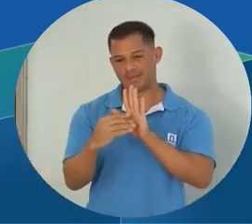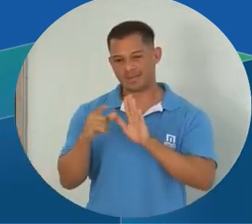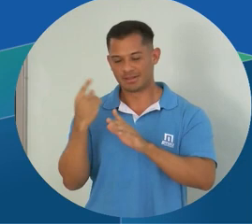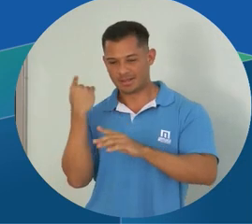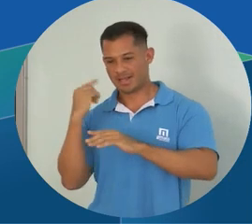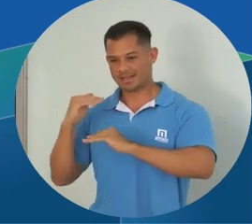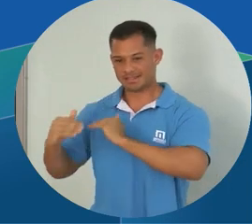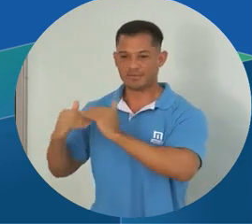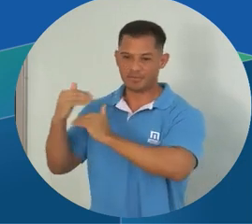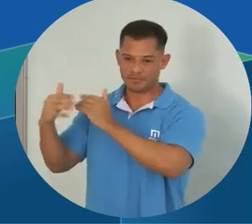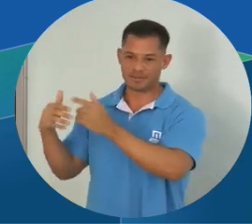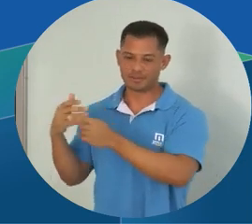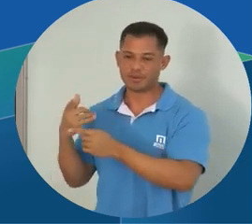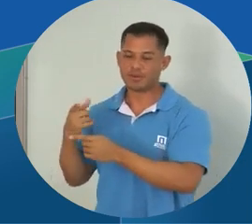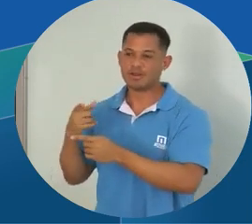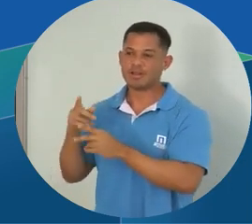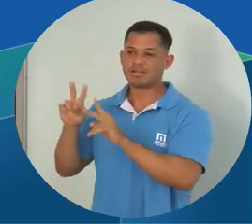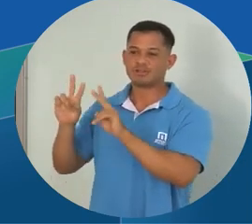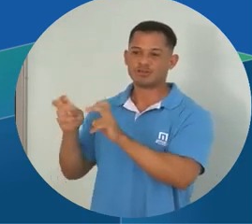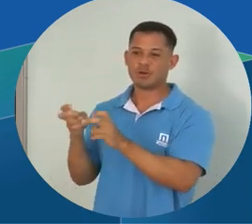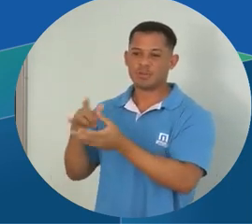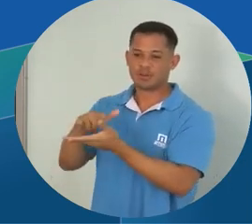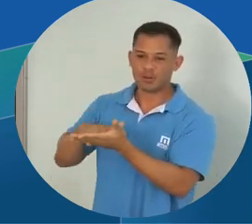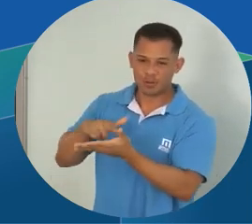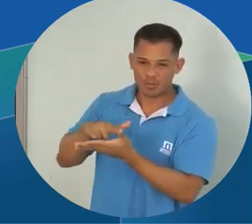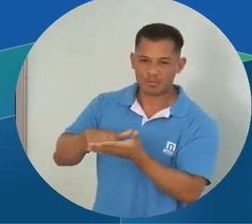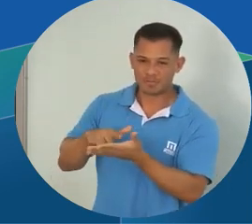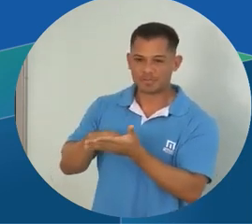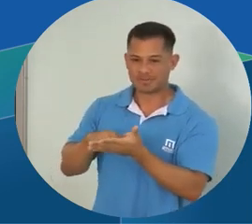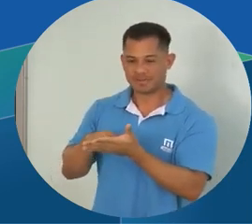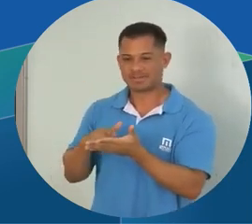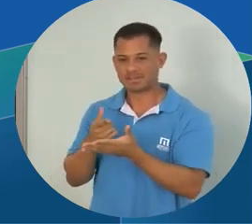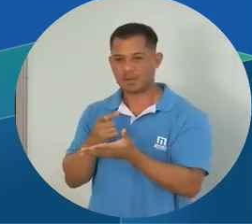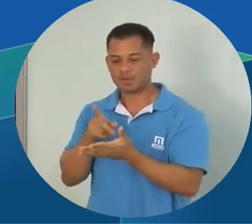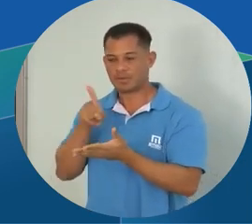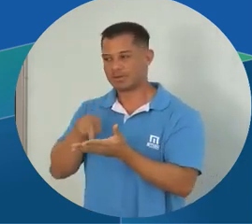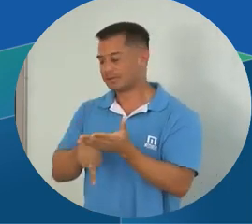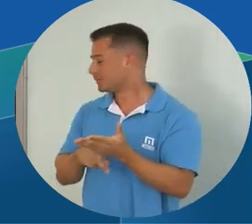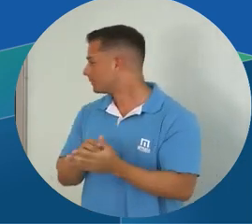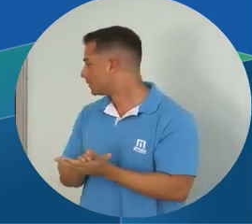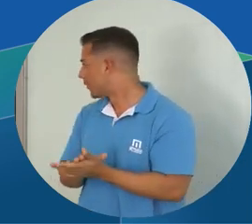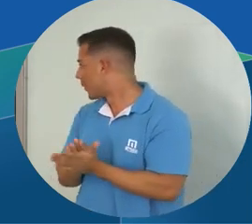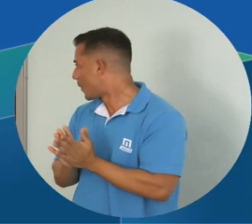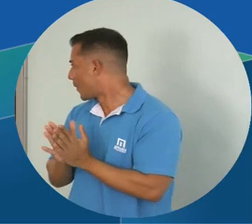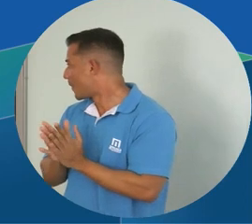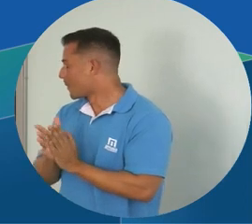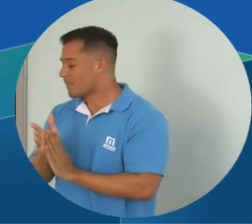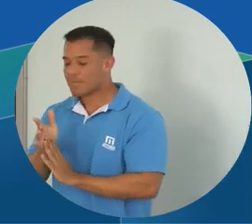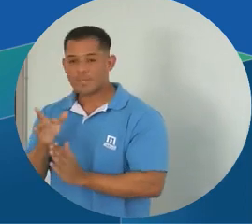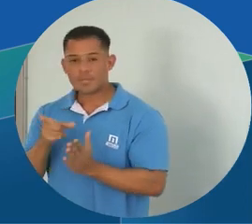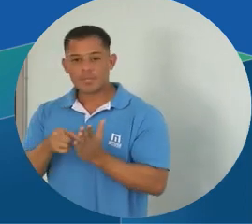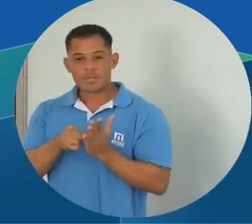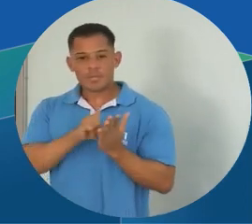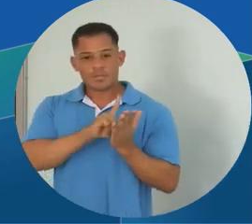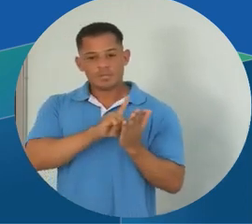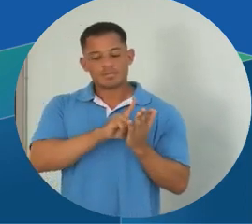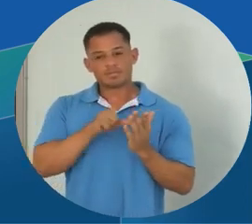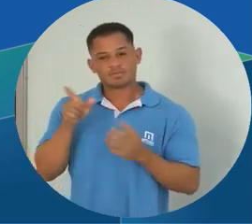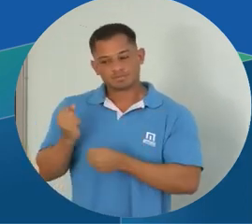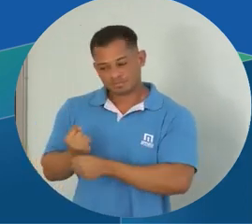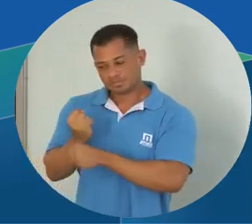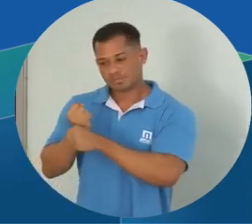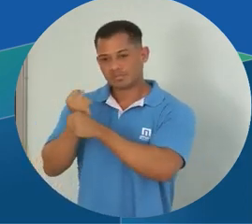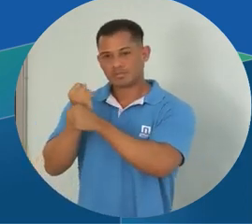desenvolvido a partir da documentação do as-built de projeto. Então, antes ainda da construtora entrar em